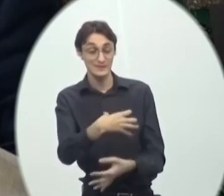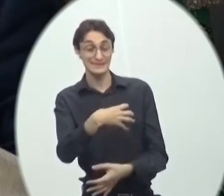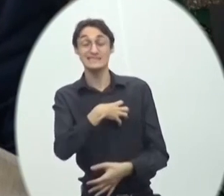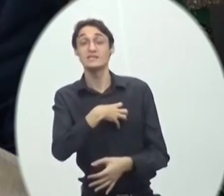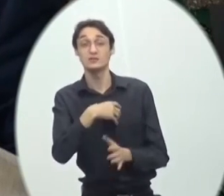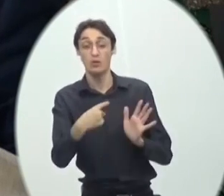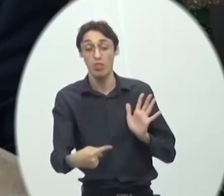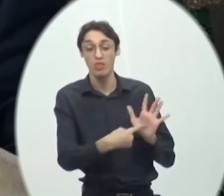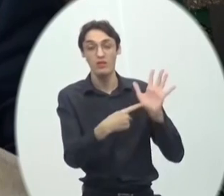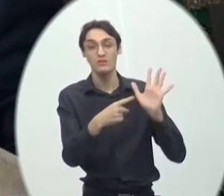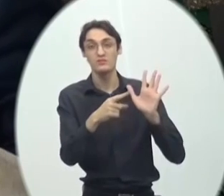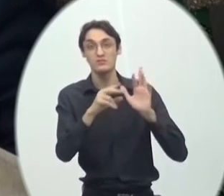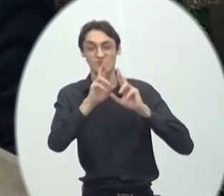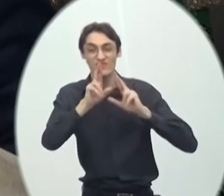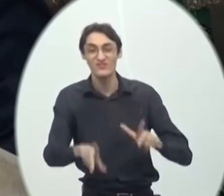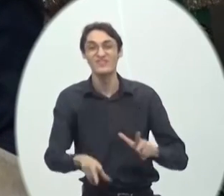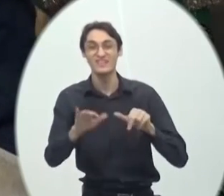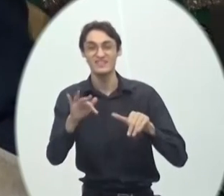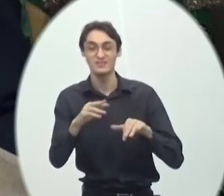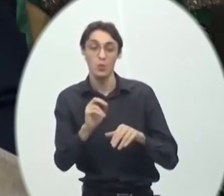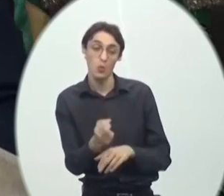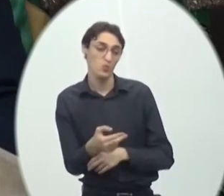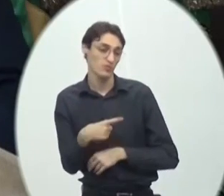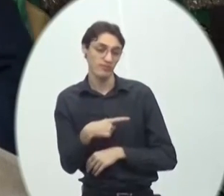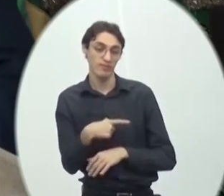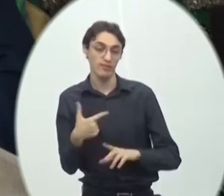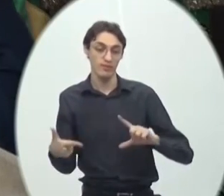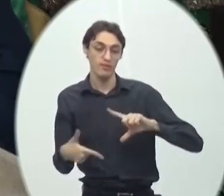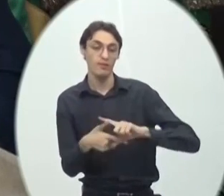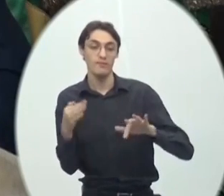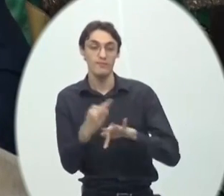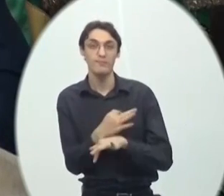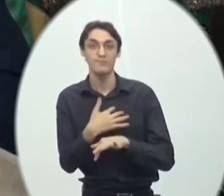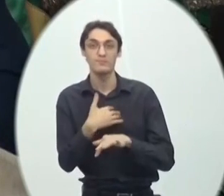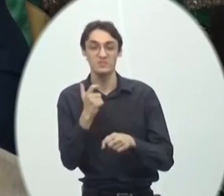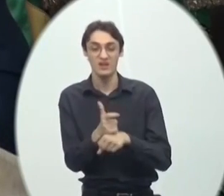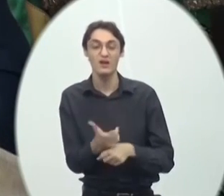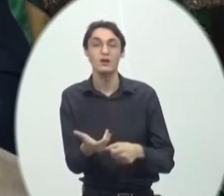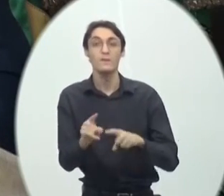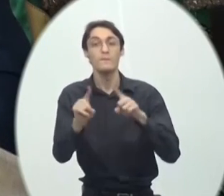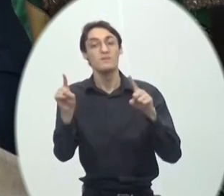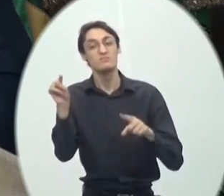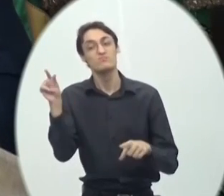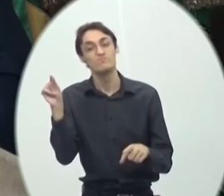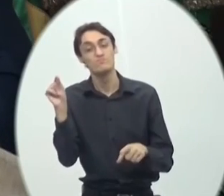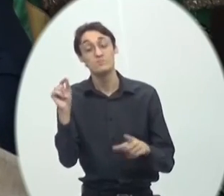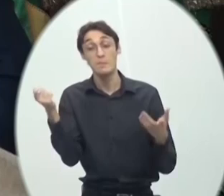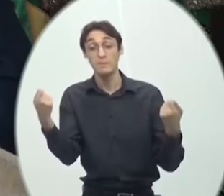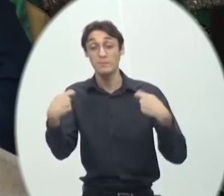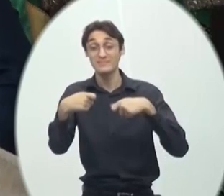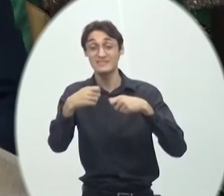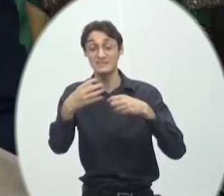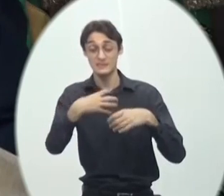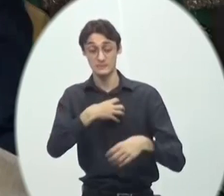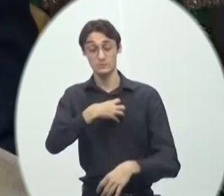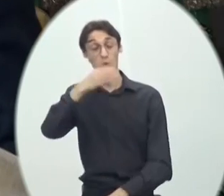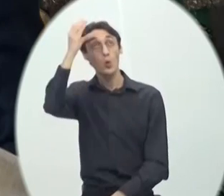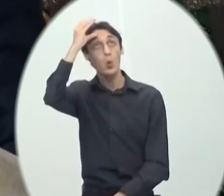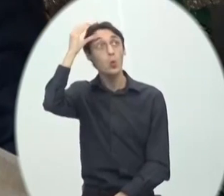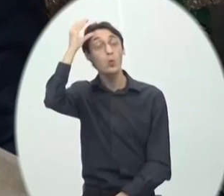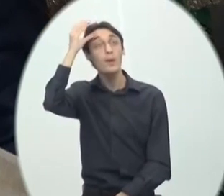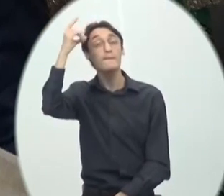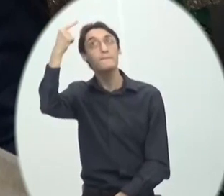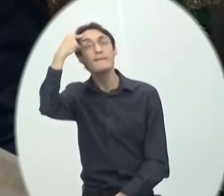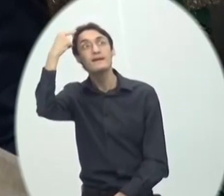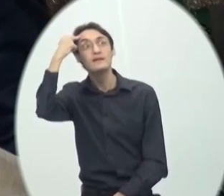ou talvez tendo algumas resistências em relação a alguma coisa, mas não. A gente precisa ter a consciência e tirar um grande experimento disso